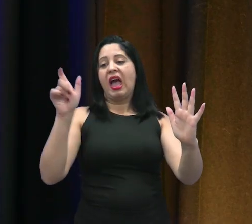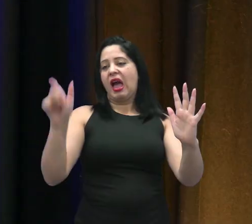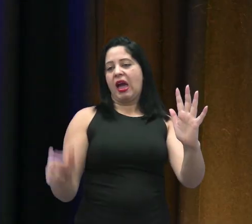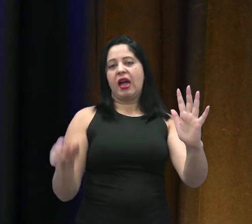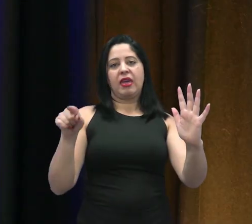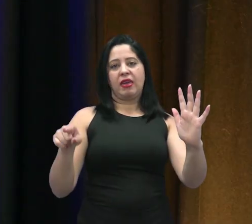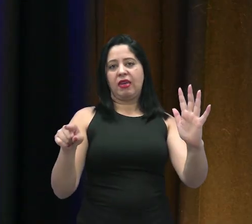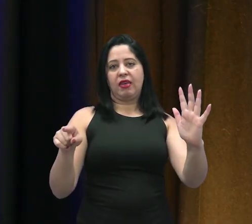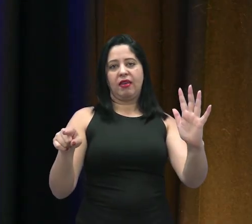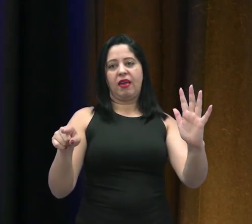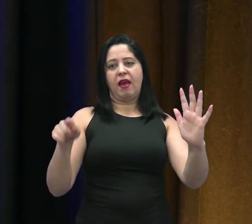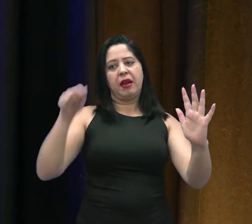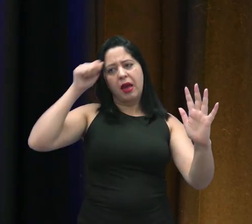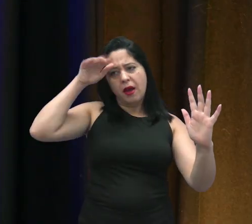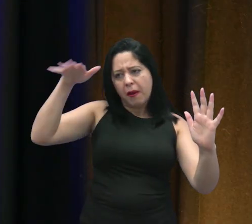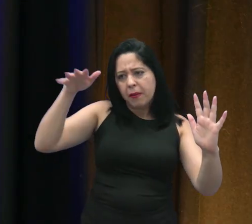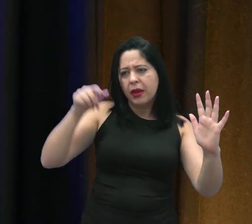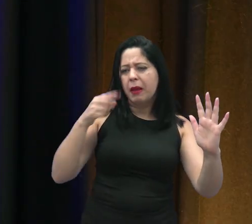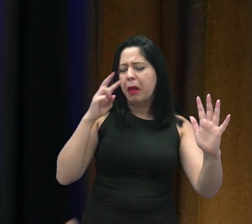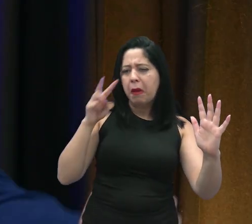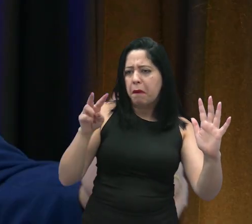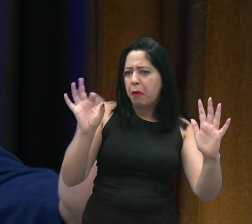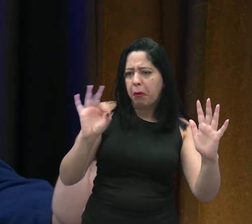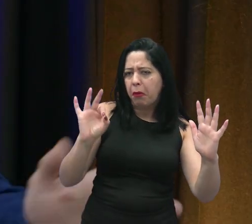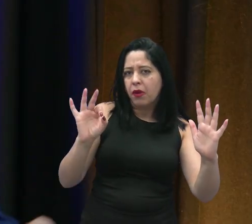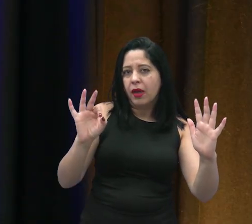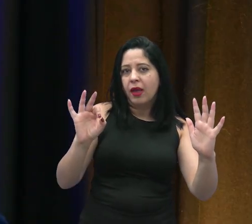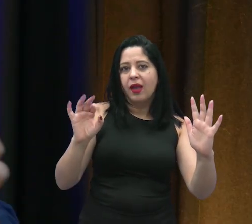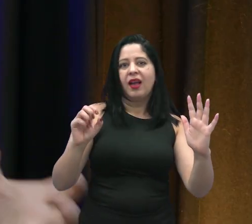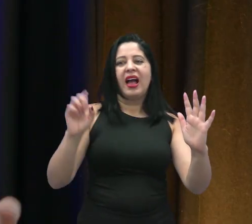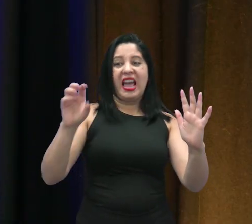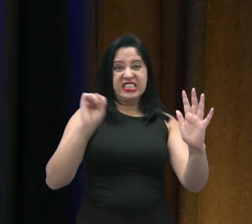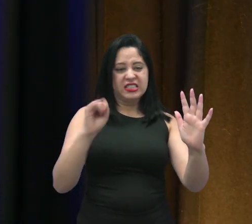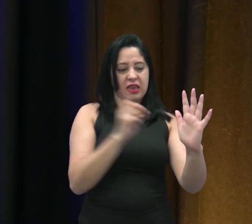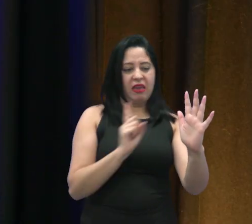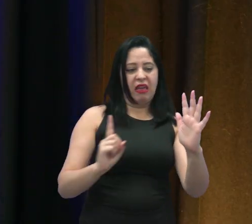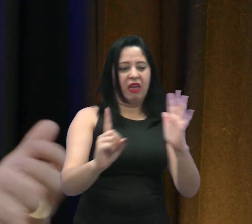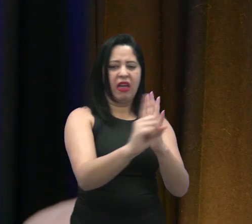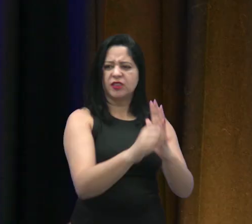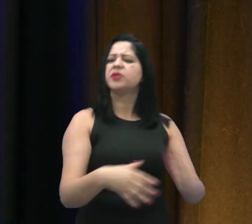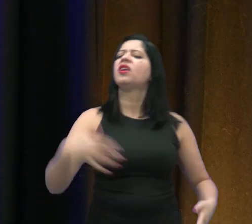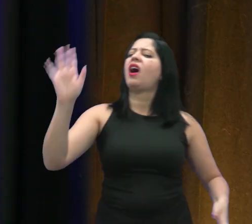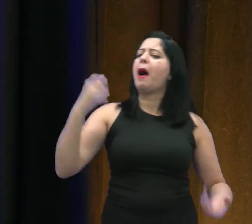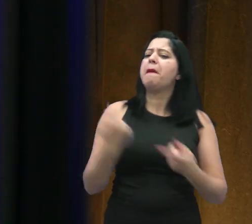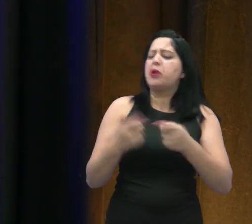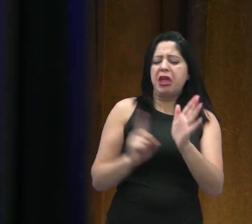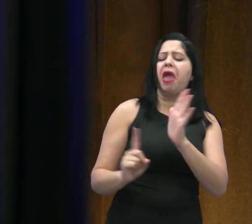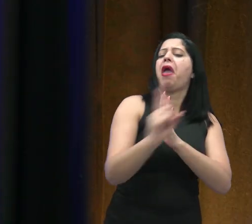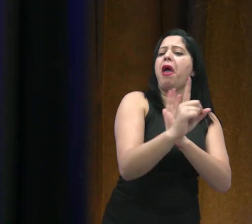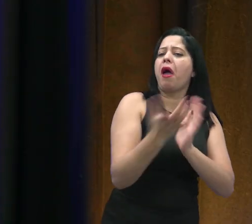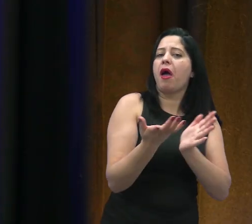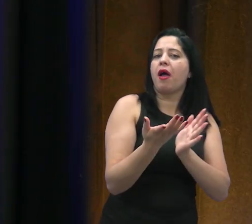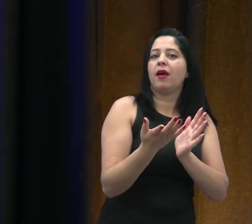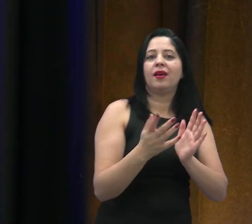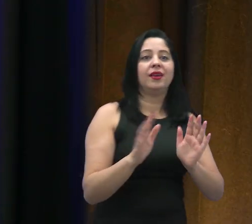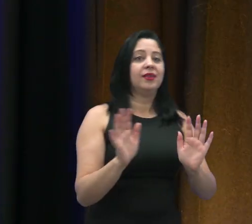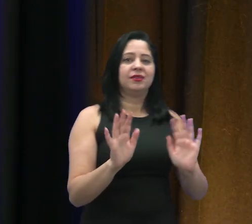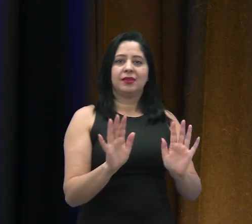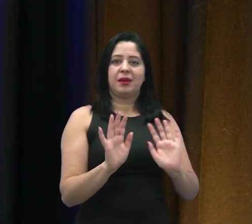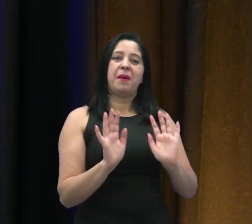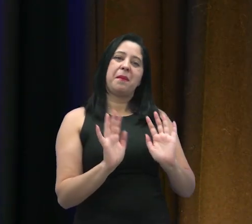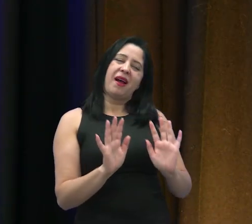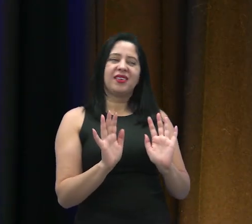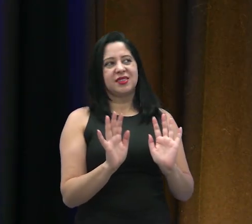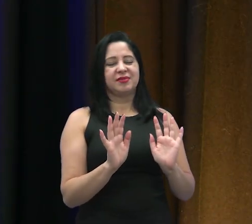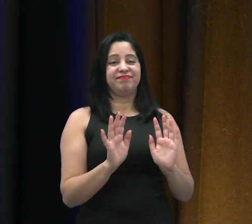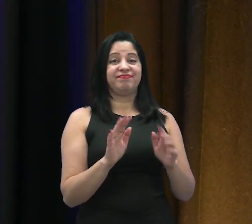jovem que não dá para identificar que é autista e passa na frente e cria aquele clima, né? Isso. A pessoa fala, por que está passando na frente? Mas aí não